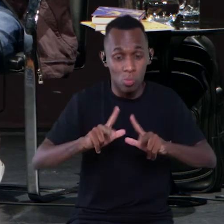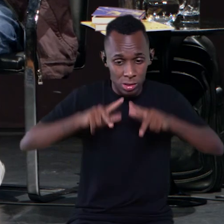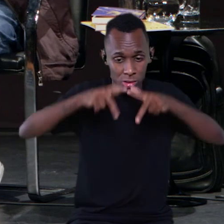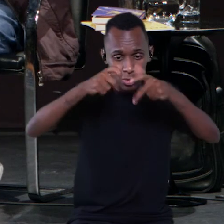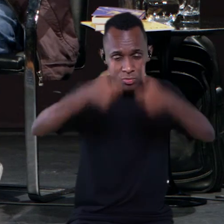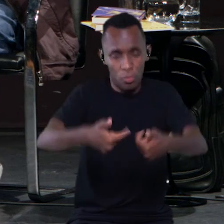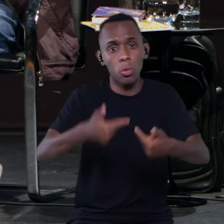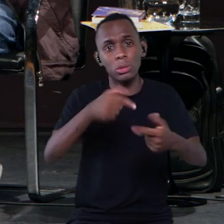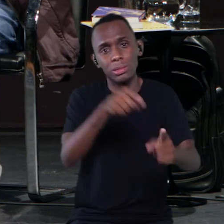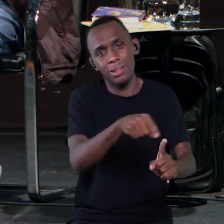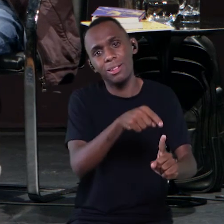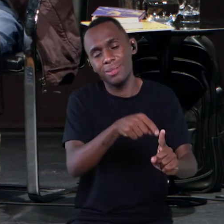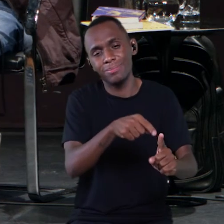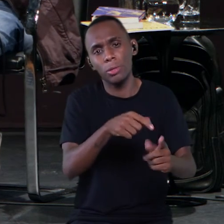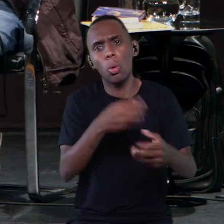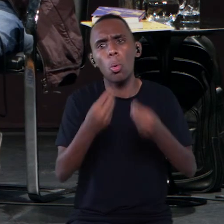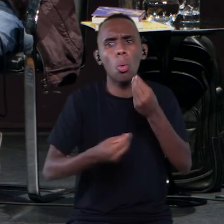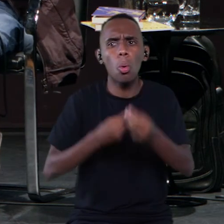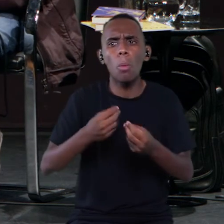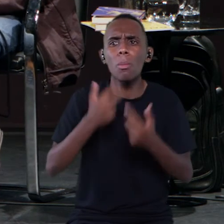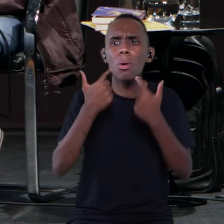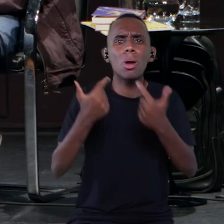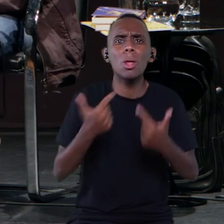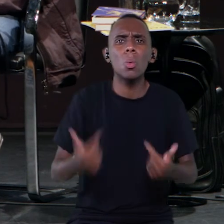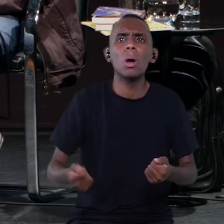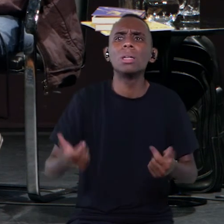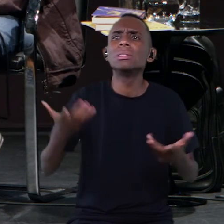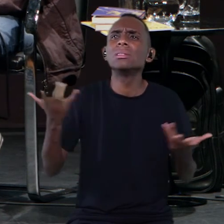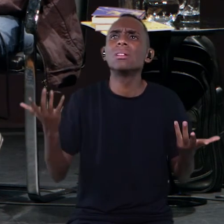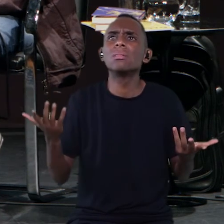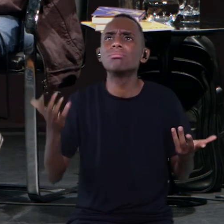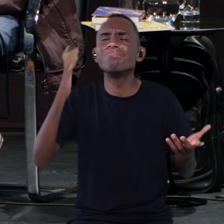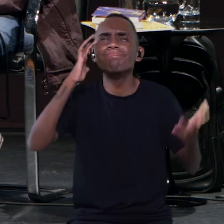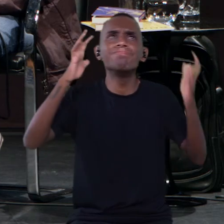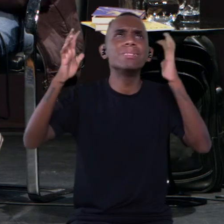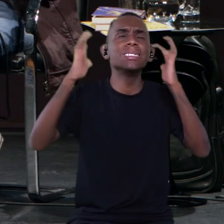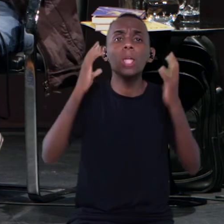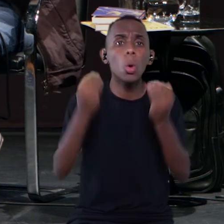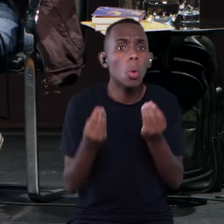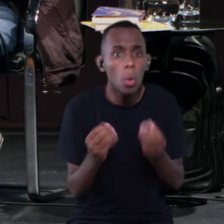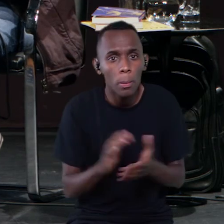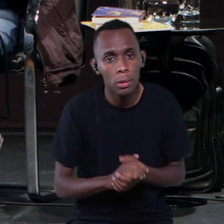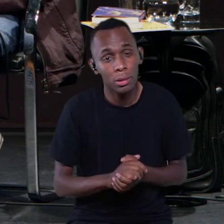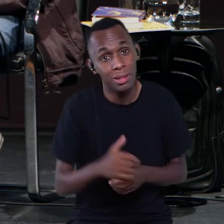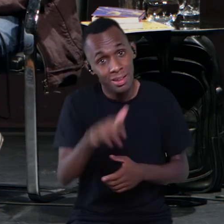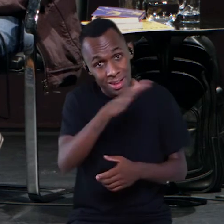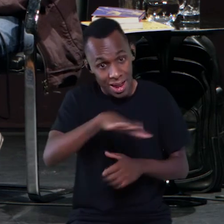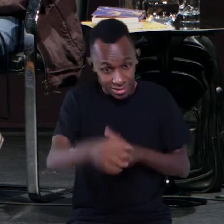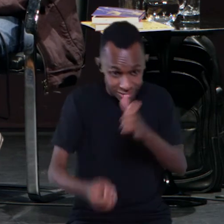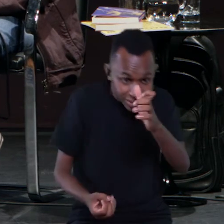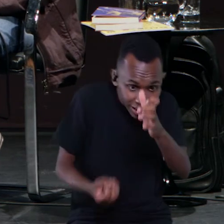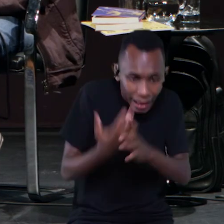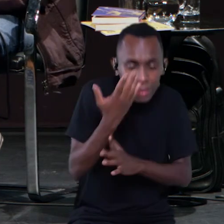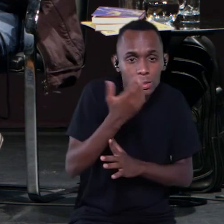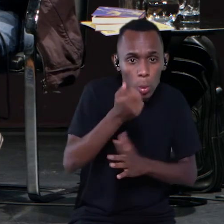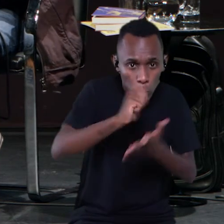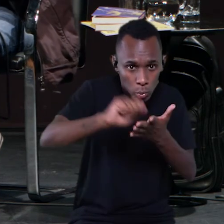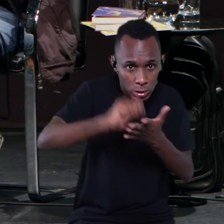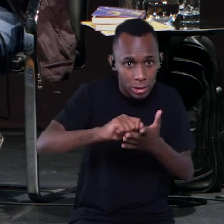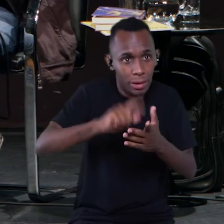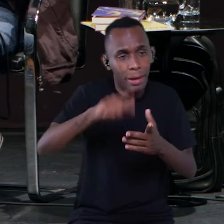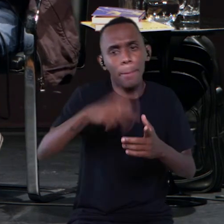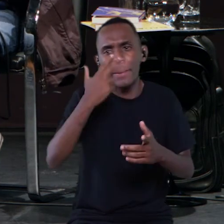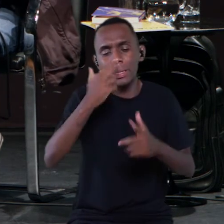do personagem é isso. Né? Como é que a gente pensa uma linguagem imaginada, pessoal? Eu acho que, para quem é do campo da criação, é você